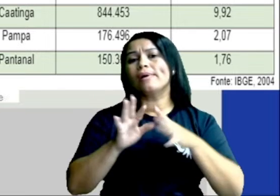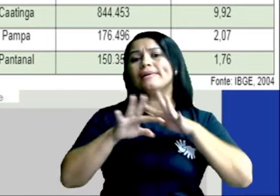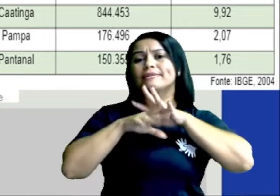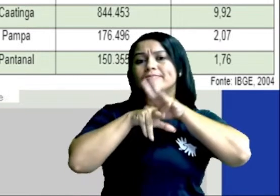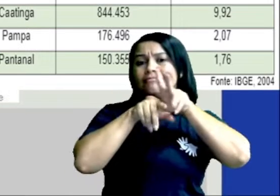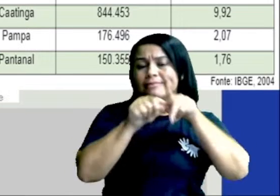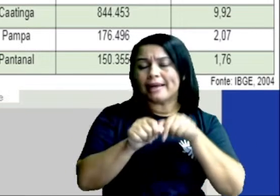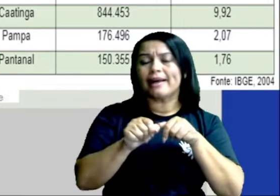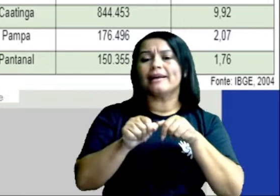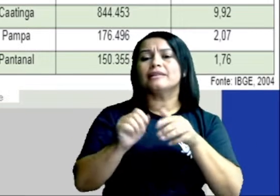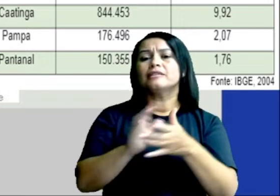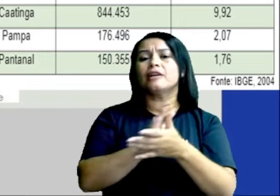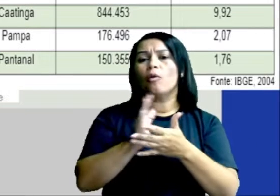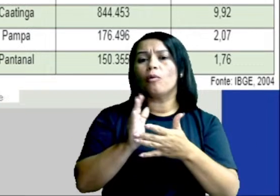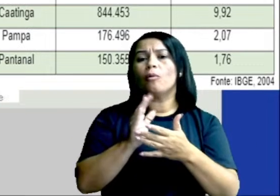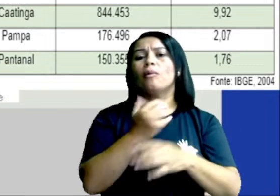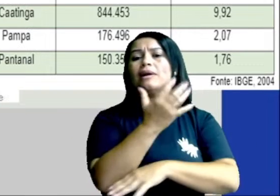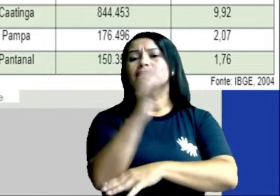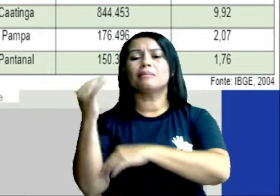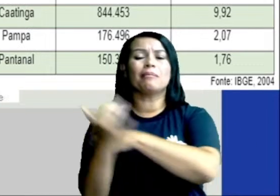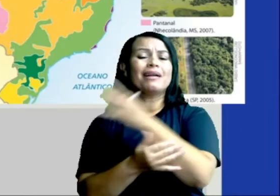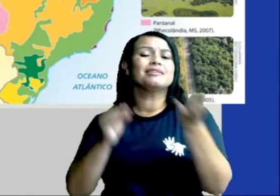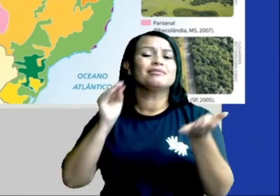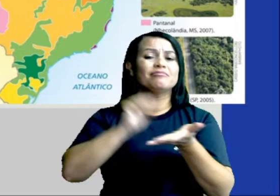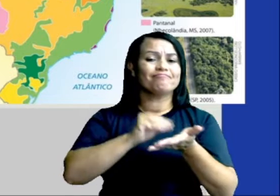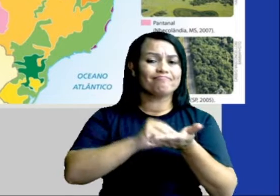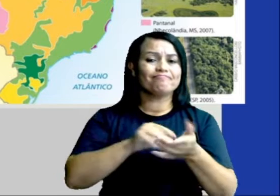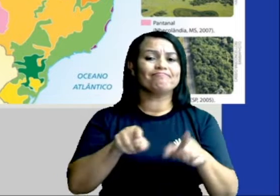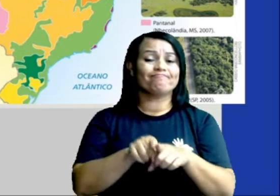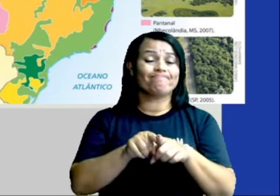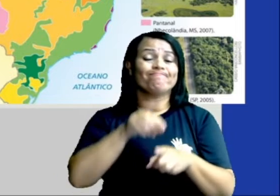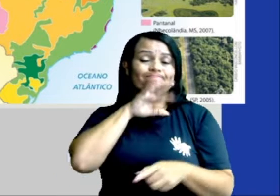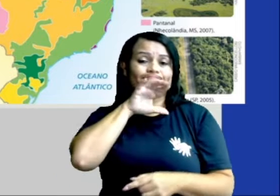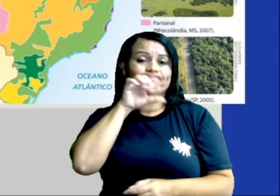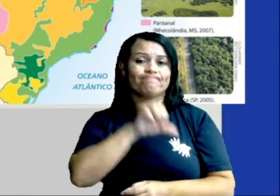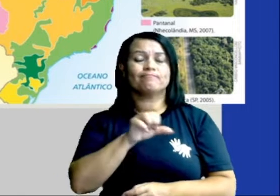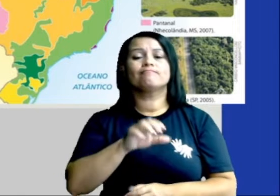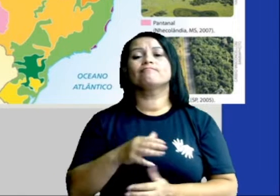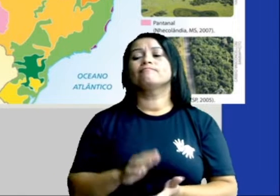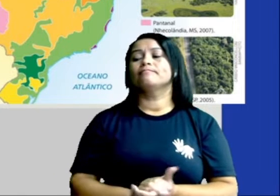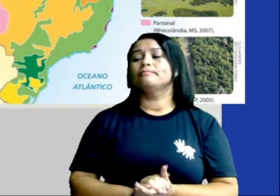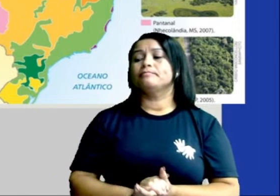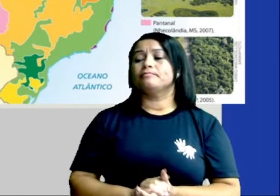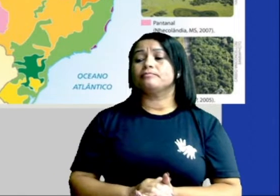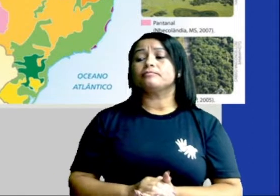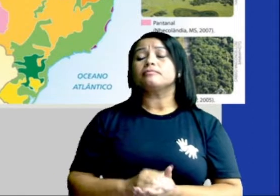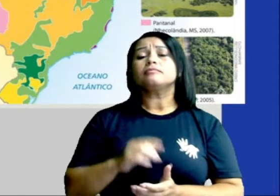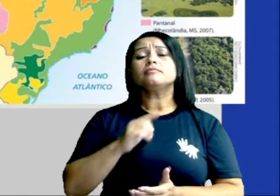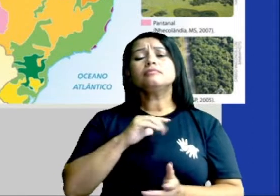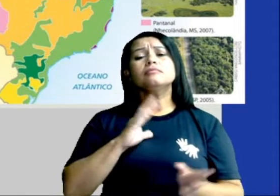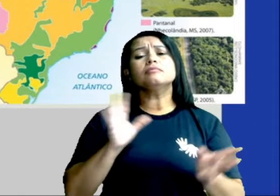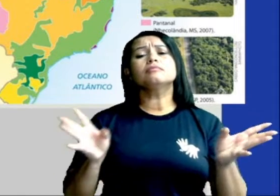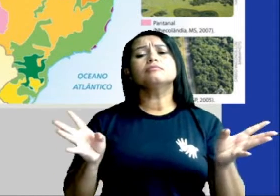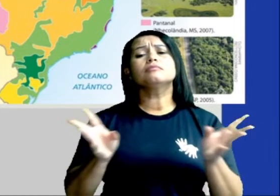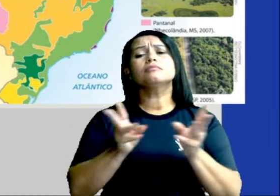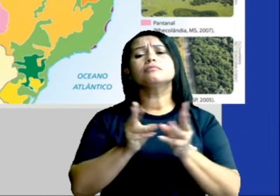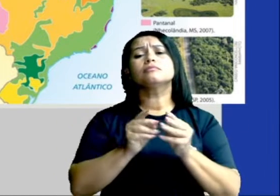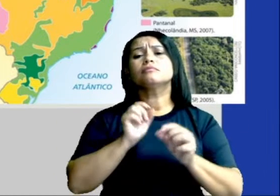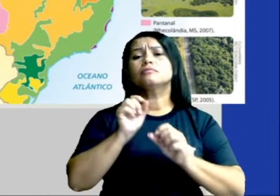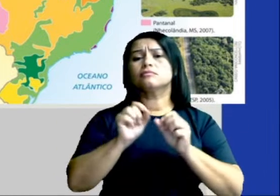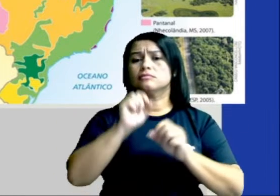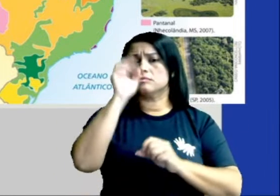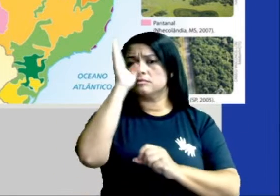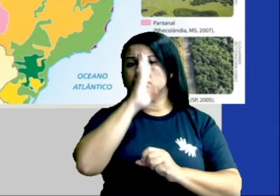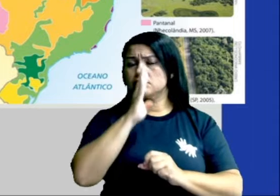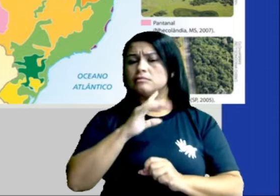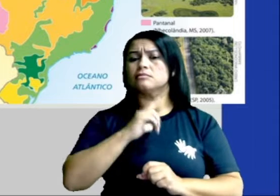território, que é algo bem péssimo, na verdade, né? Então vamos dar sequência. Então, de uma forma resumida, a gente pode dizer o seguinte, que o